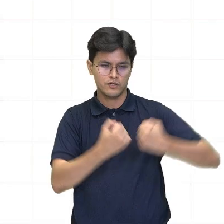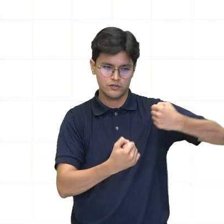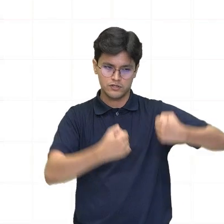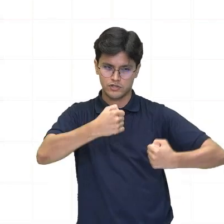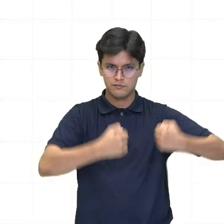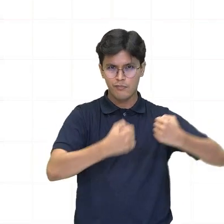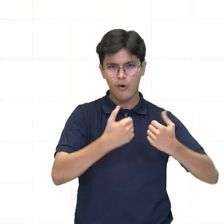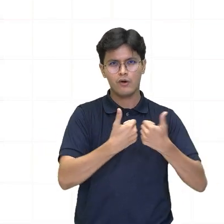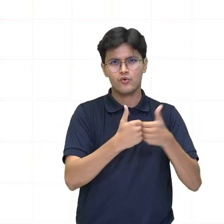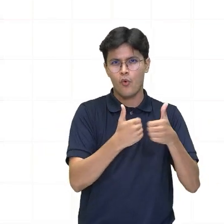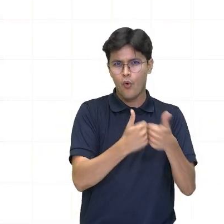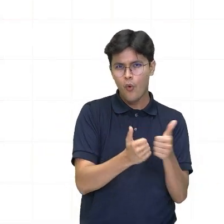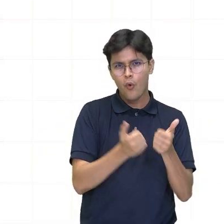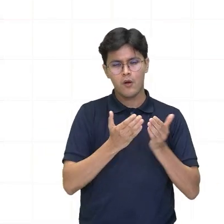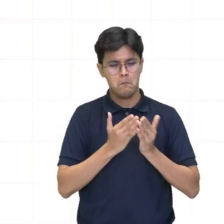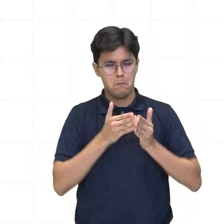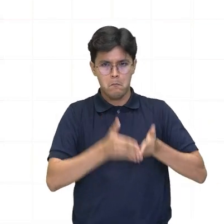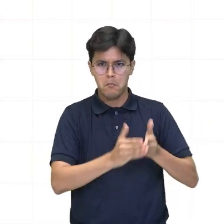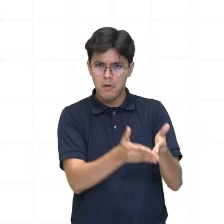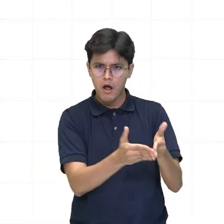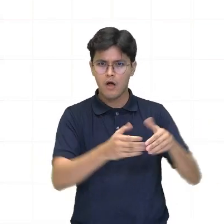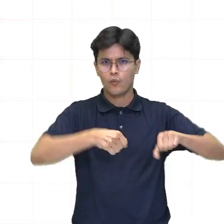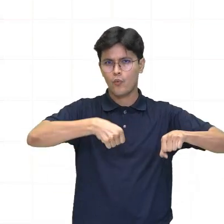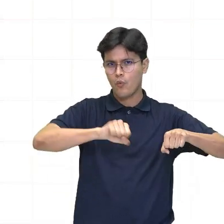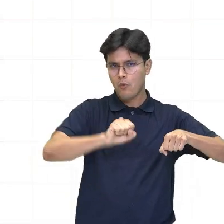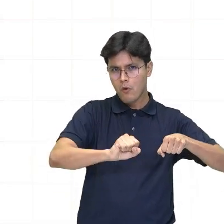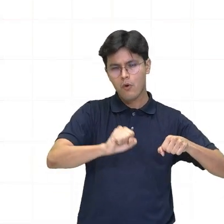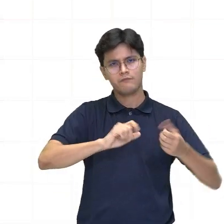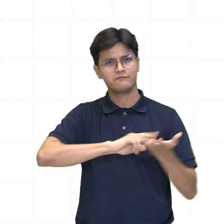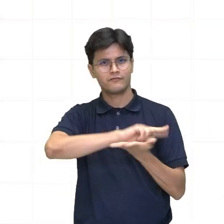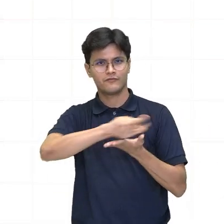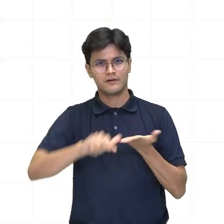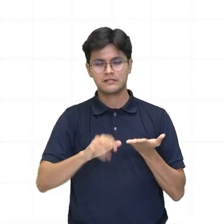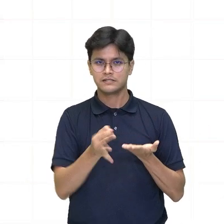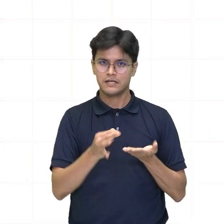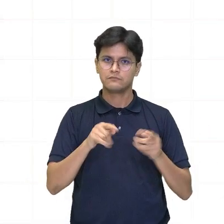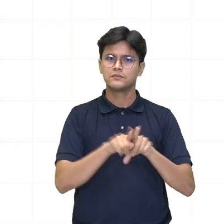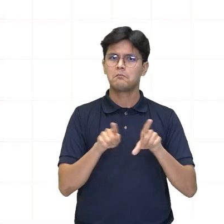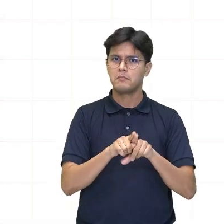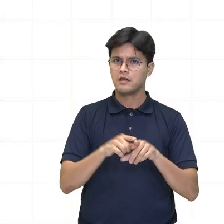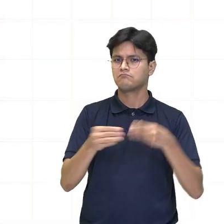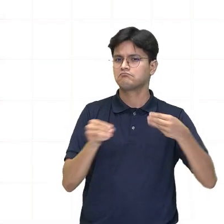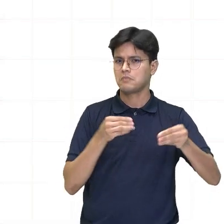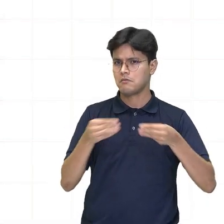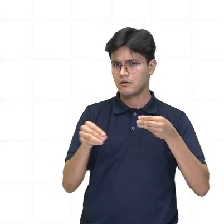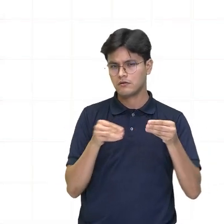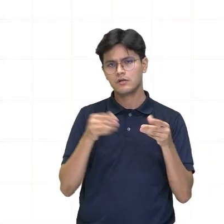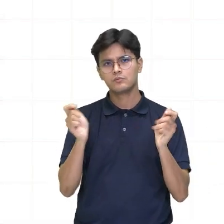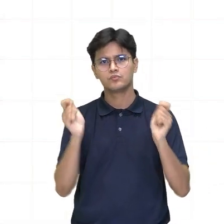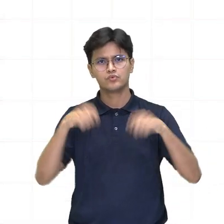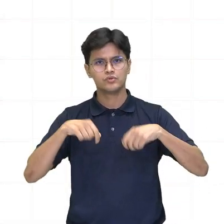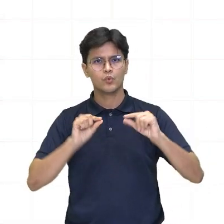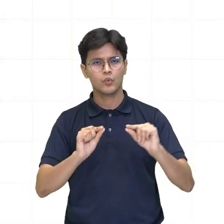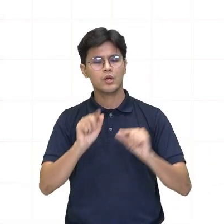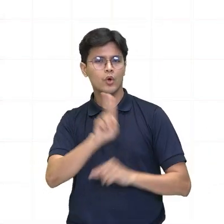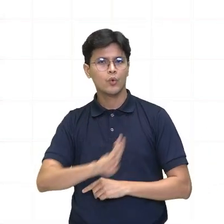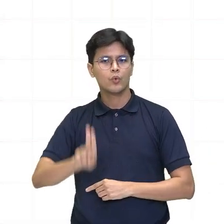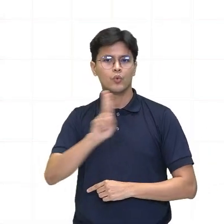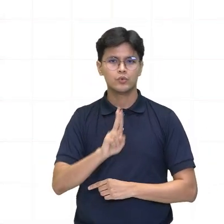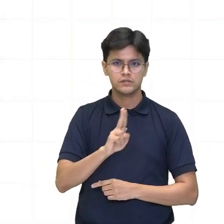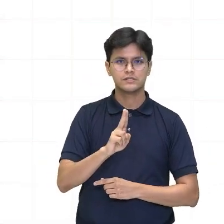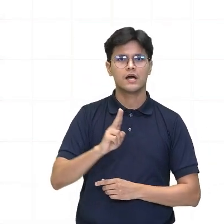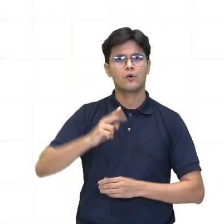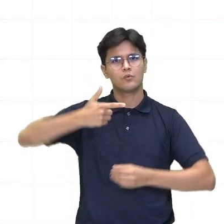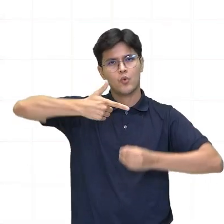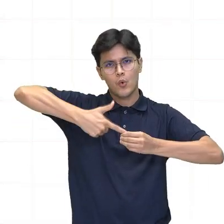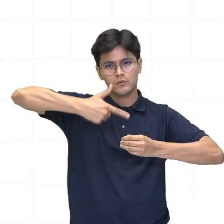as embarcações, né? Diversas aplicações. Vai ser versátil também, porque a gente tem aí a utilização para o combustível,